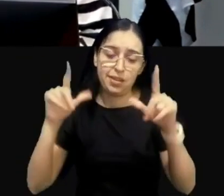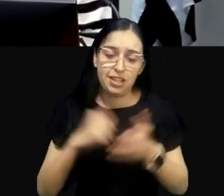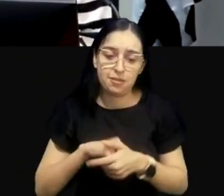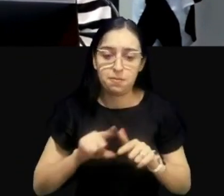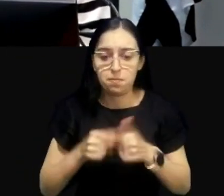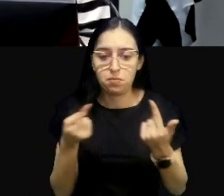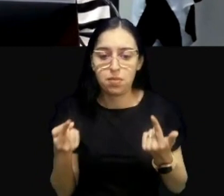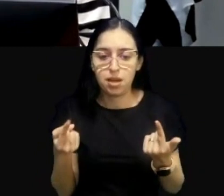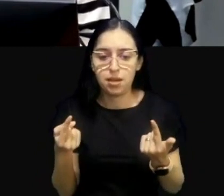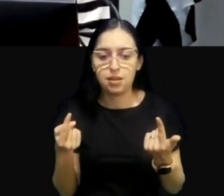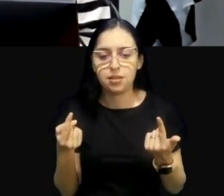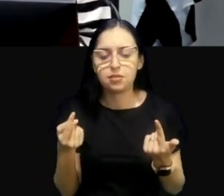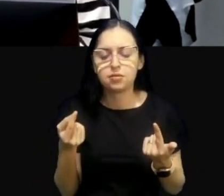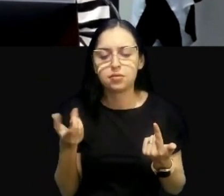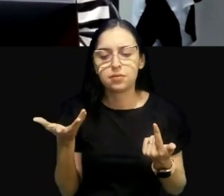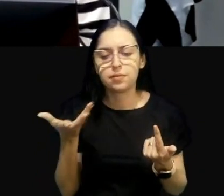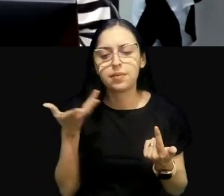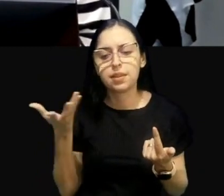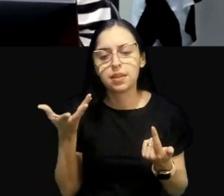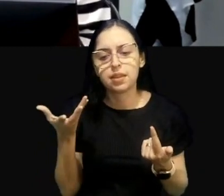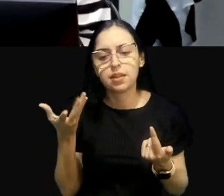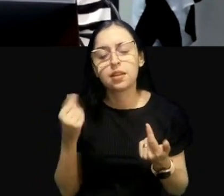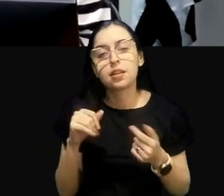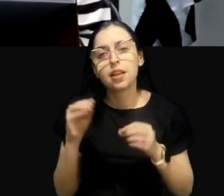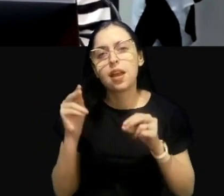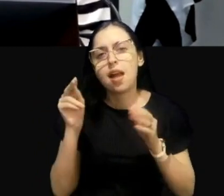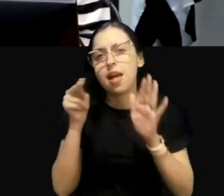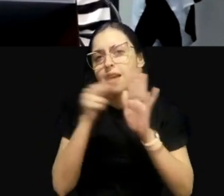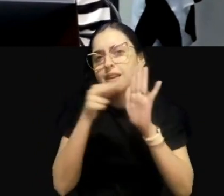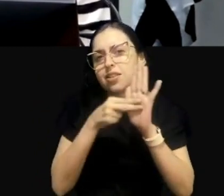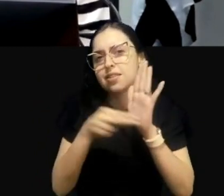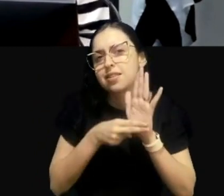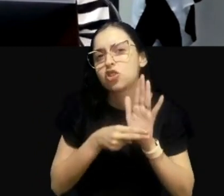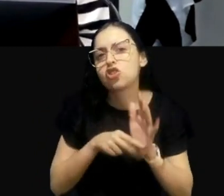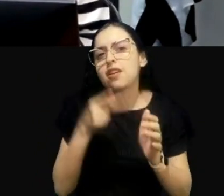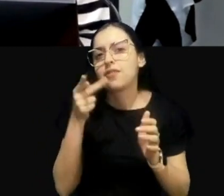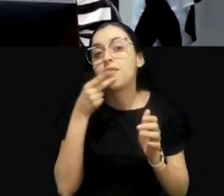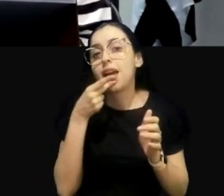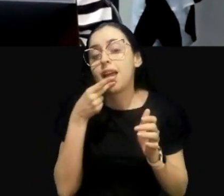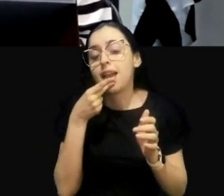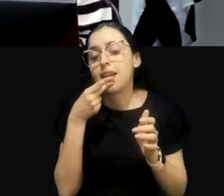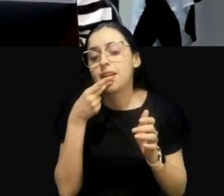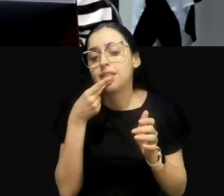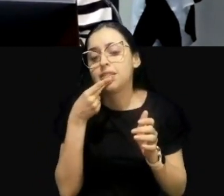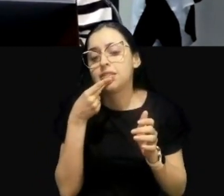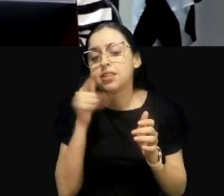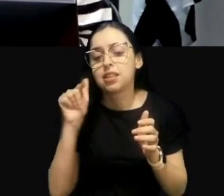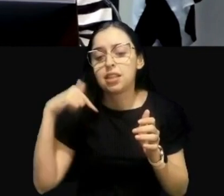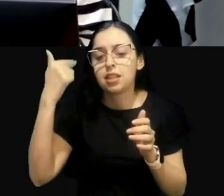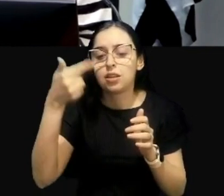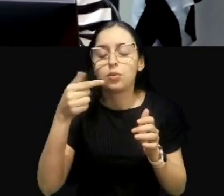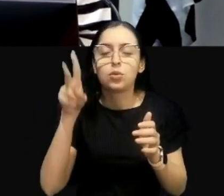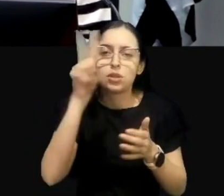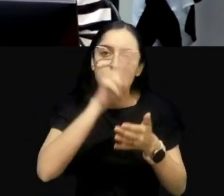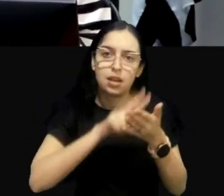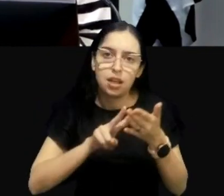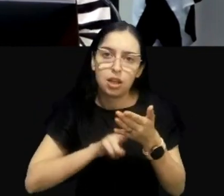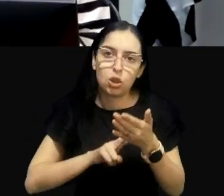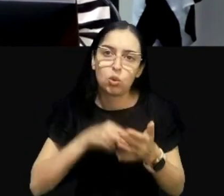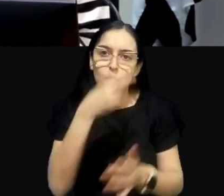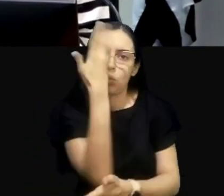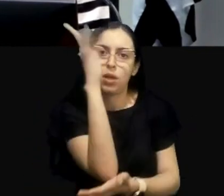Mas e que eu na receitinha aqui eu digo, em seguida faz a leitura ambiental